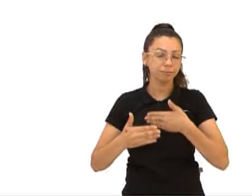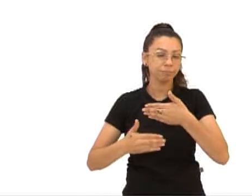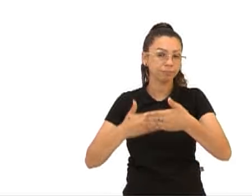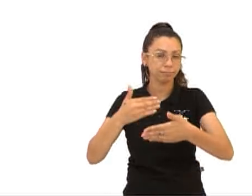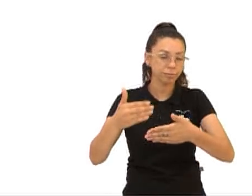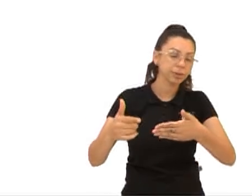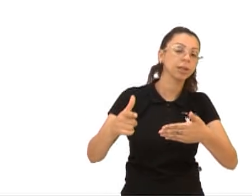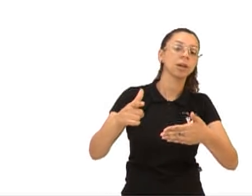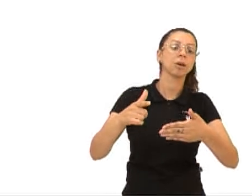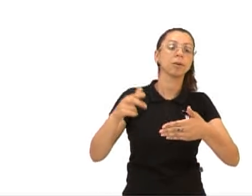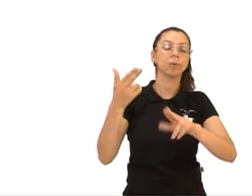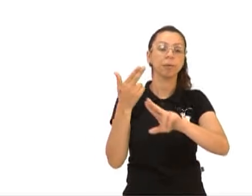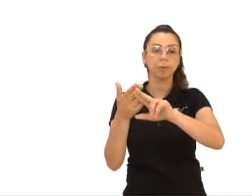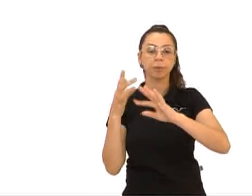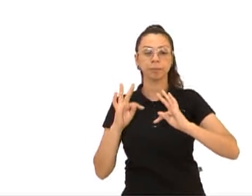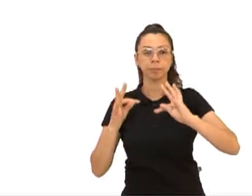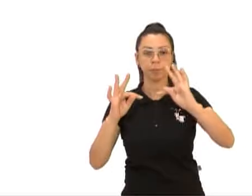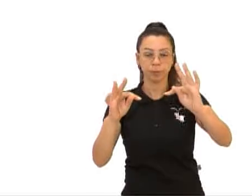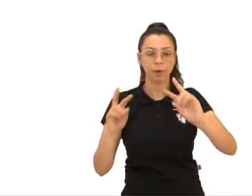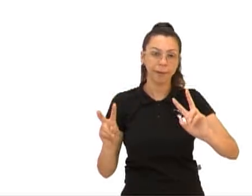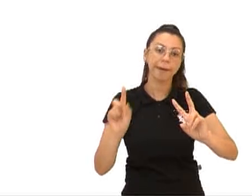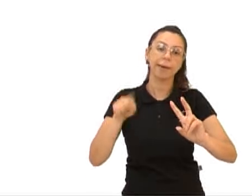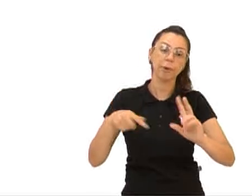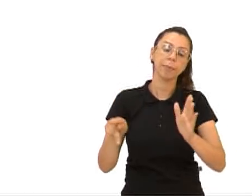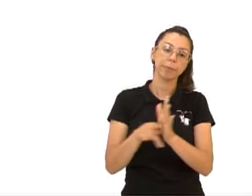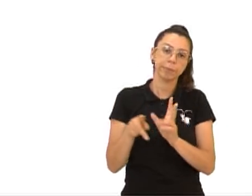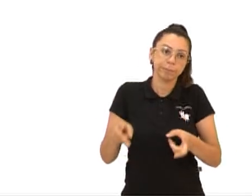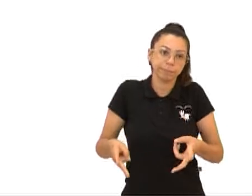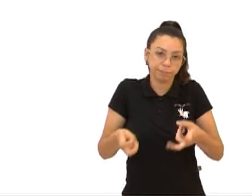do maquinário, de tecnologias, é o setor de extrativismo.